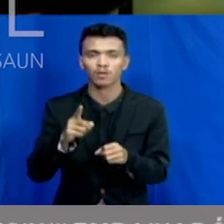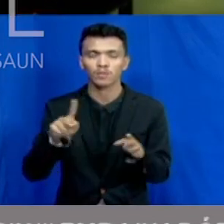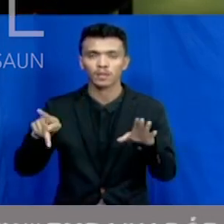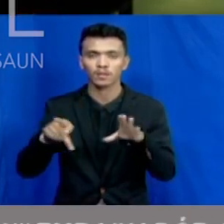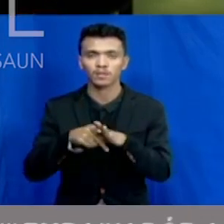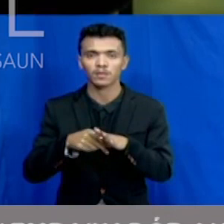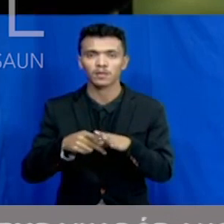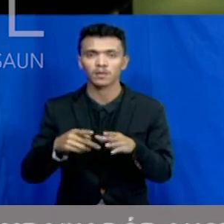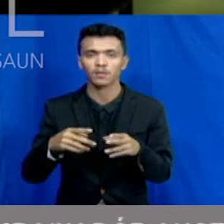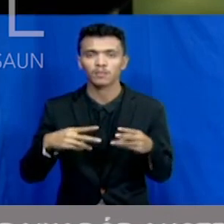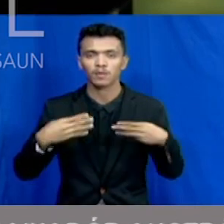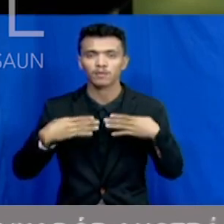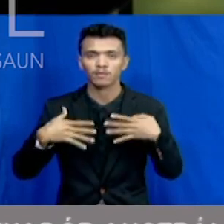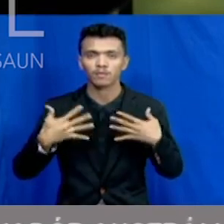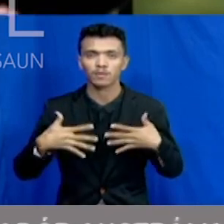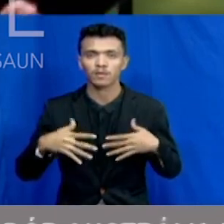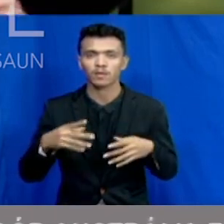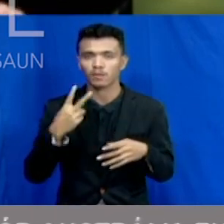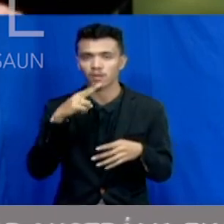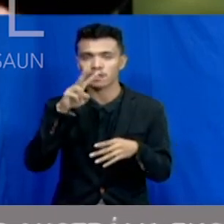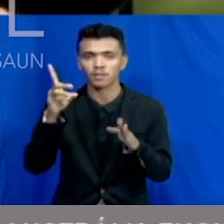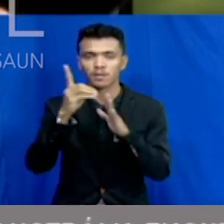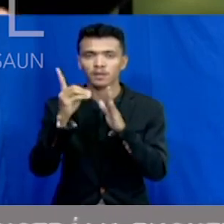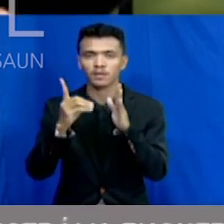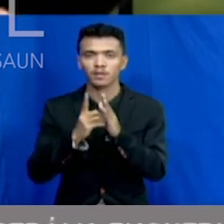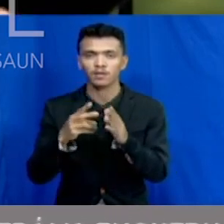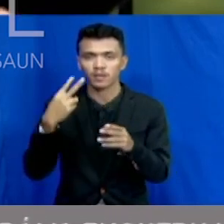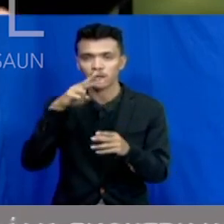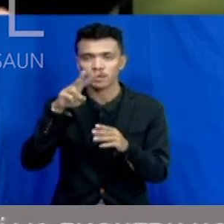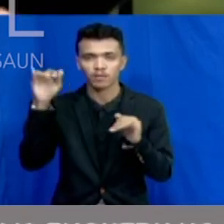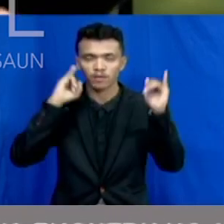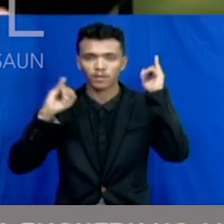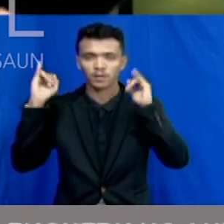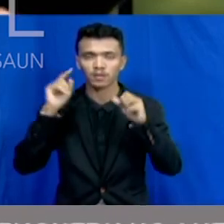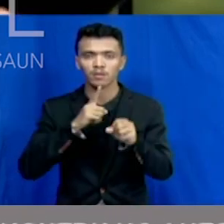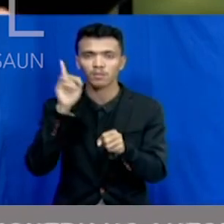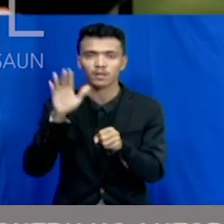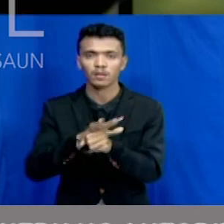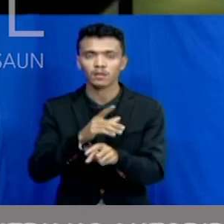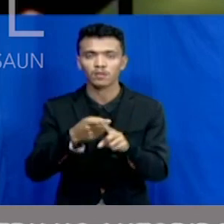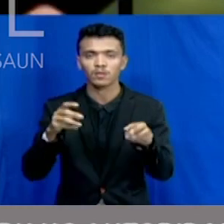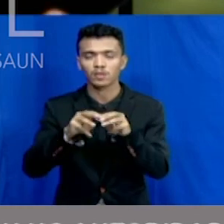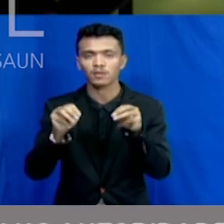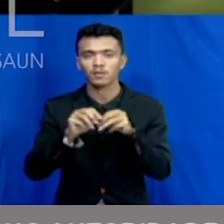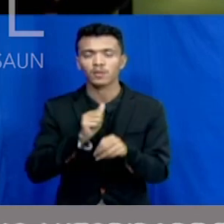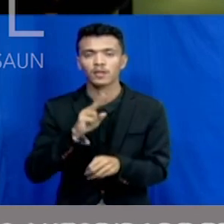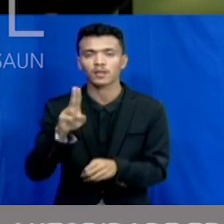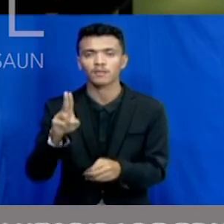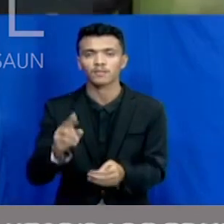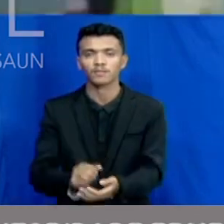ba equipa verificação dados. Ita acompanha de informação completa husi município Ainaru.